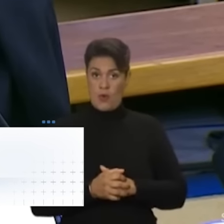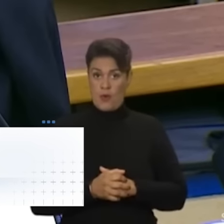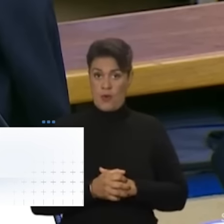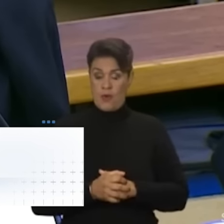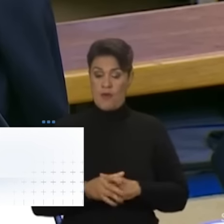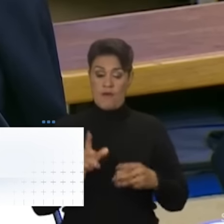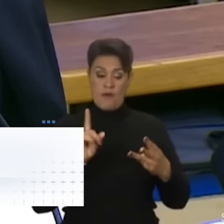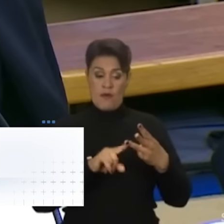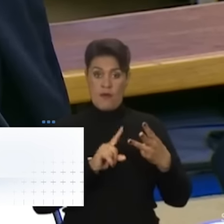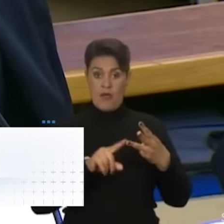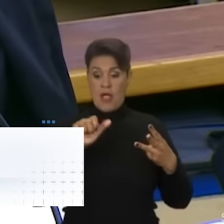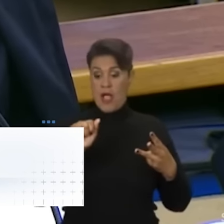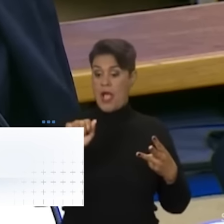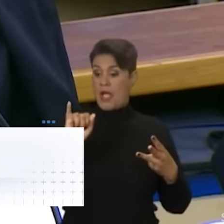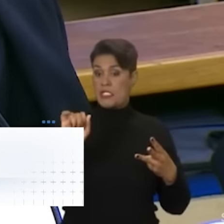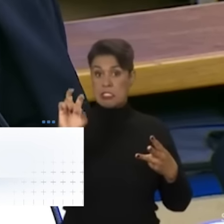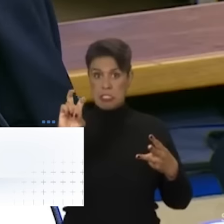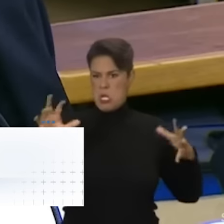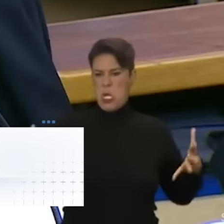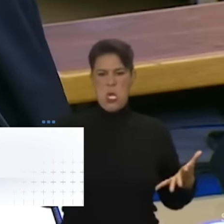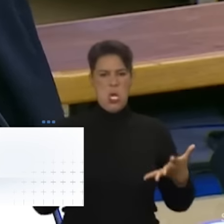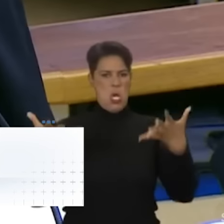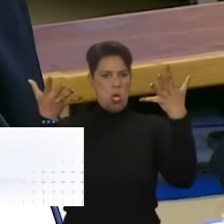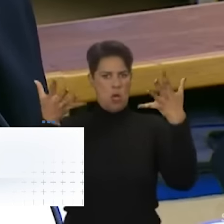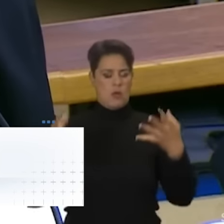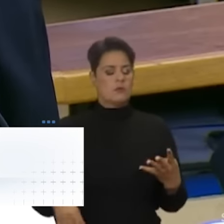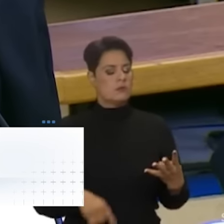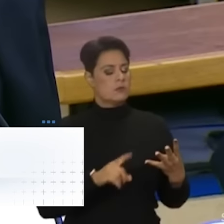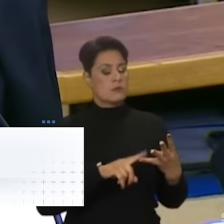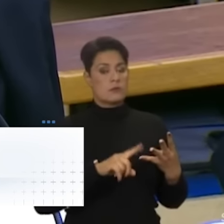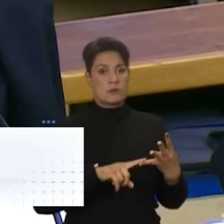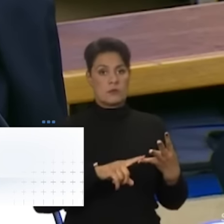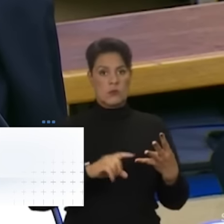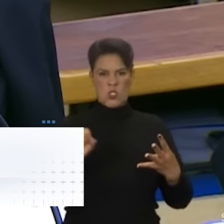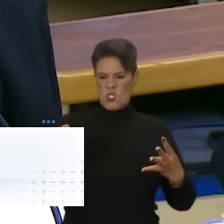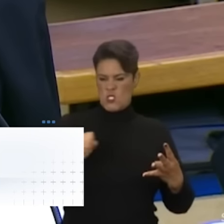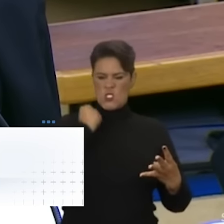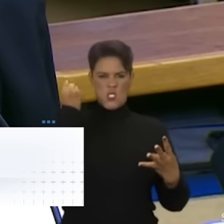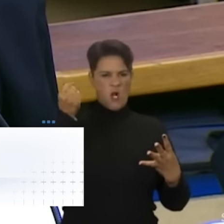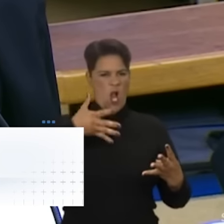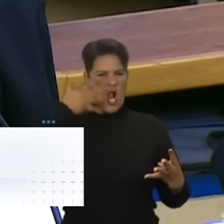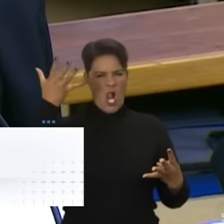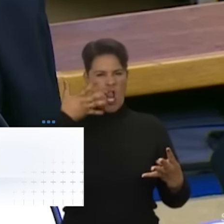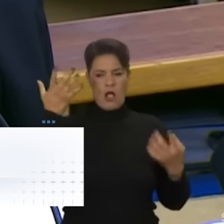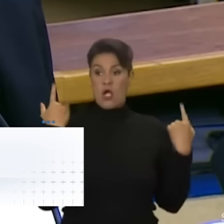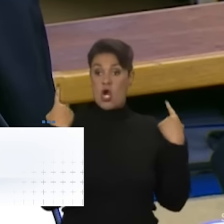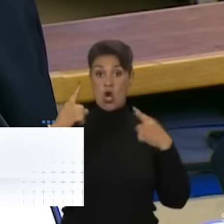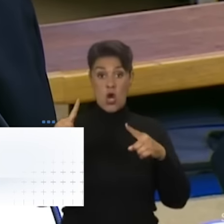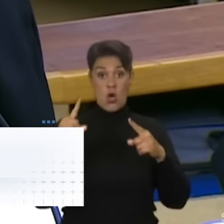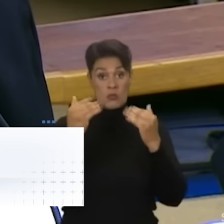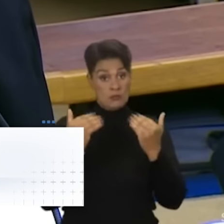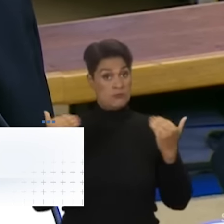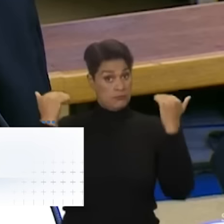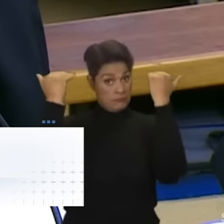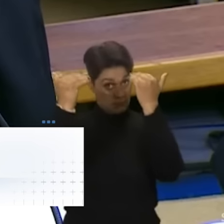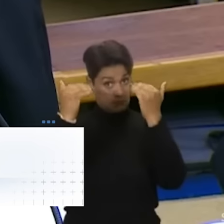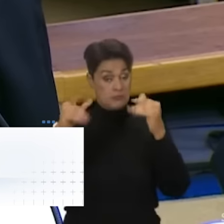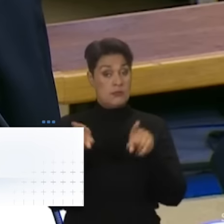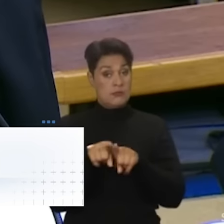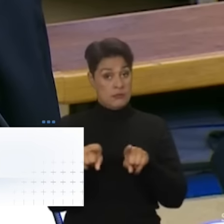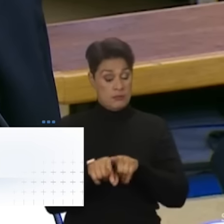do AI-5, a discursos de ódio contra ministros dessa corte e do Tribunal Superior Eleitoral, inclusive com